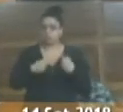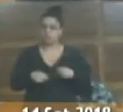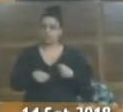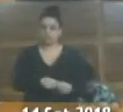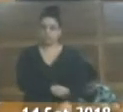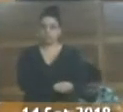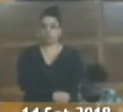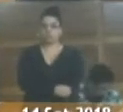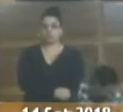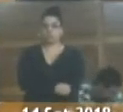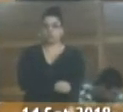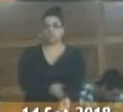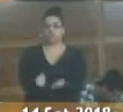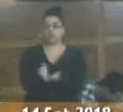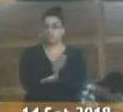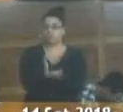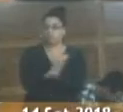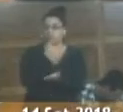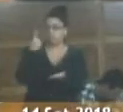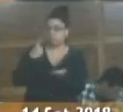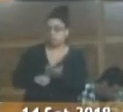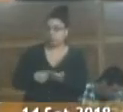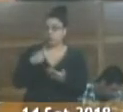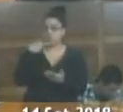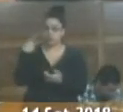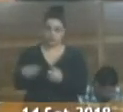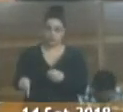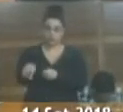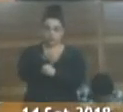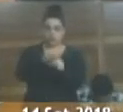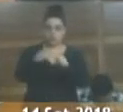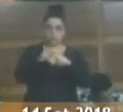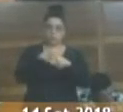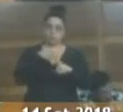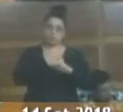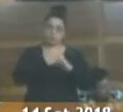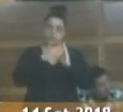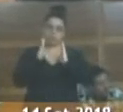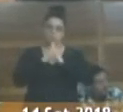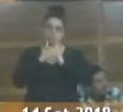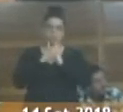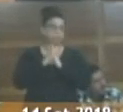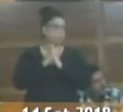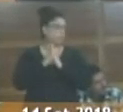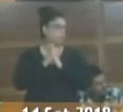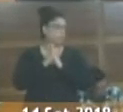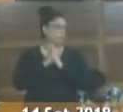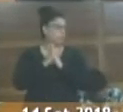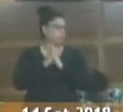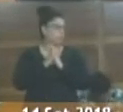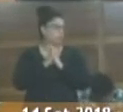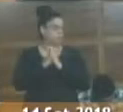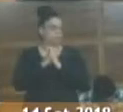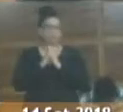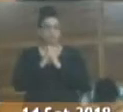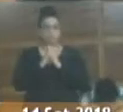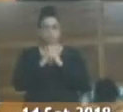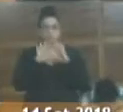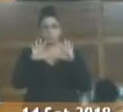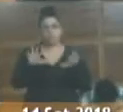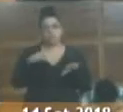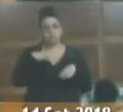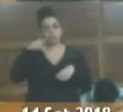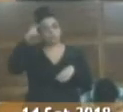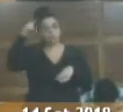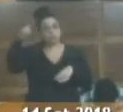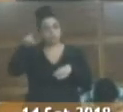agenda pactuada. Eu falo aqui para Ilha Grande porque é o meu lugar, onde moro, mas eu acho que isso, né, vale